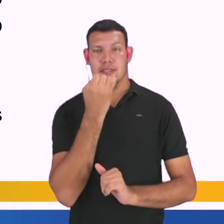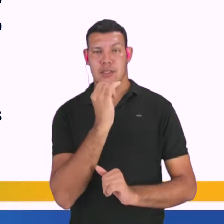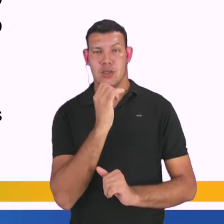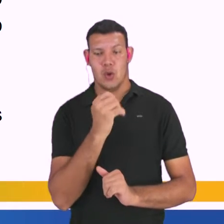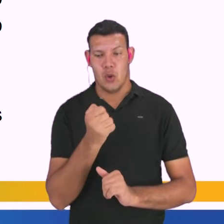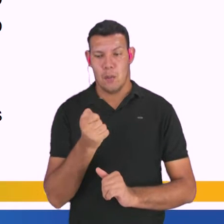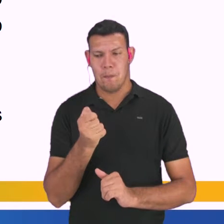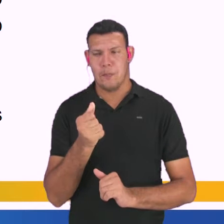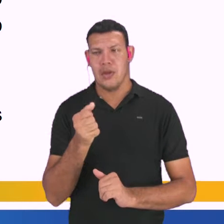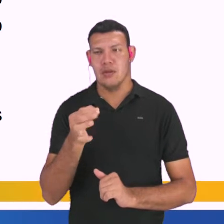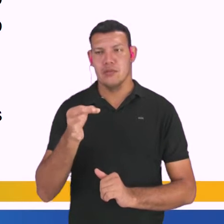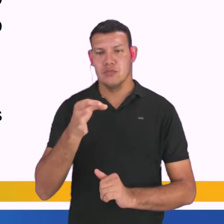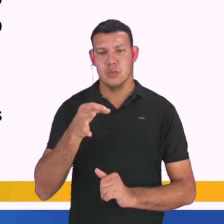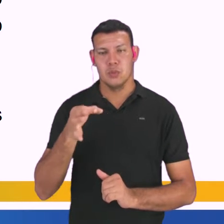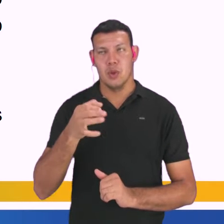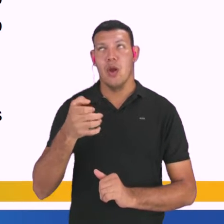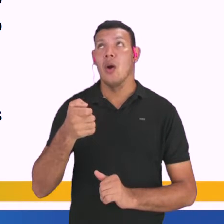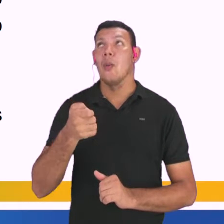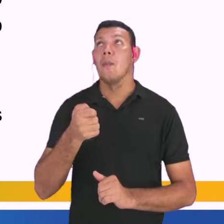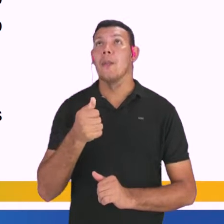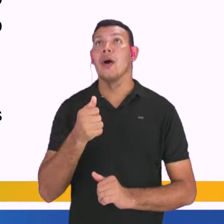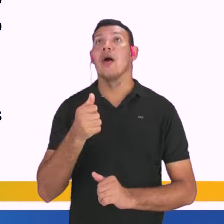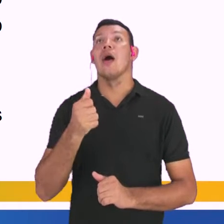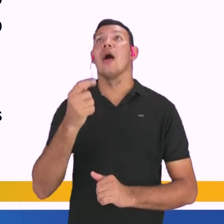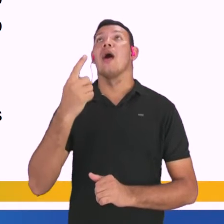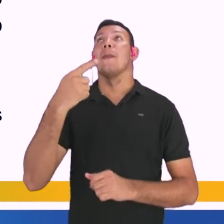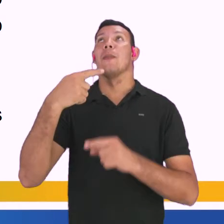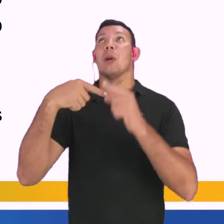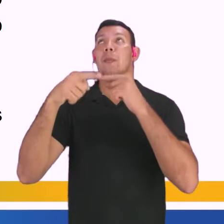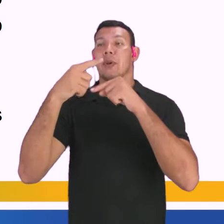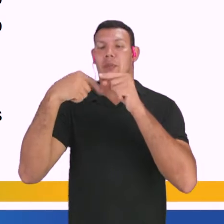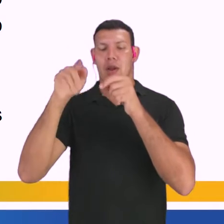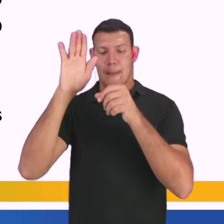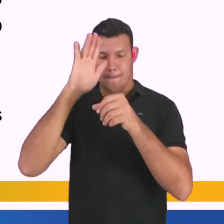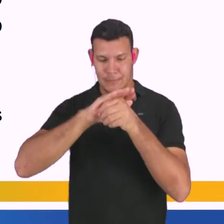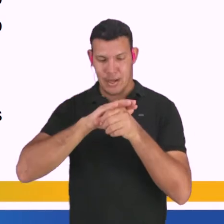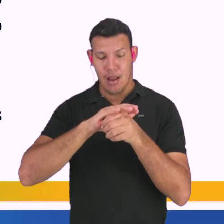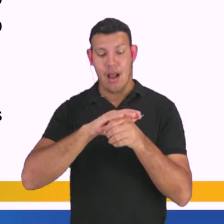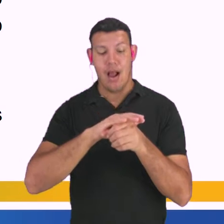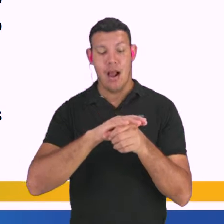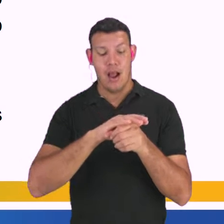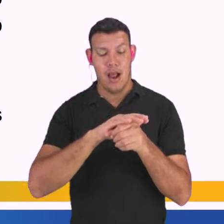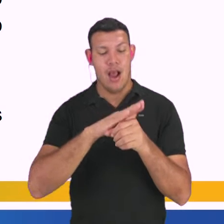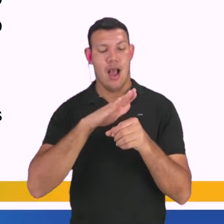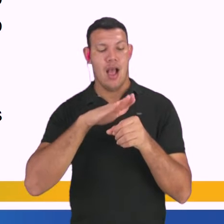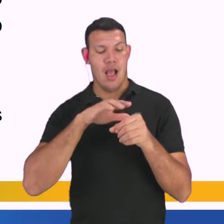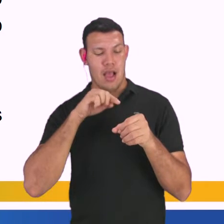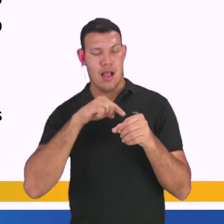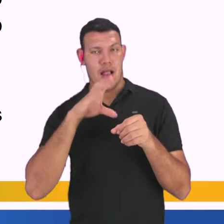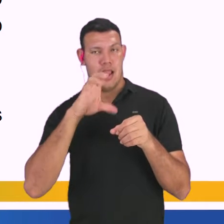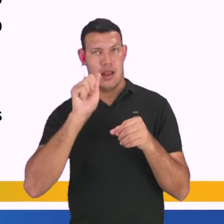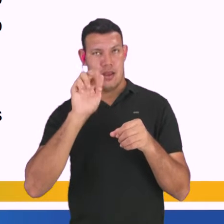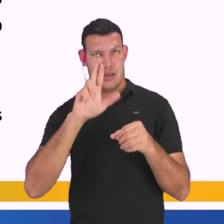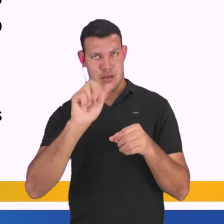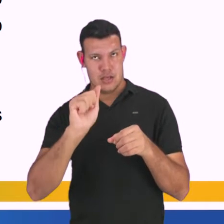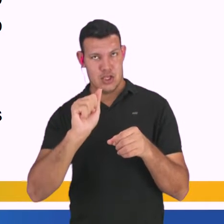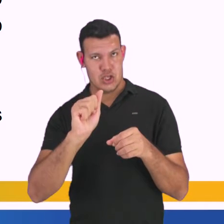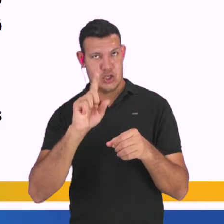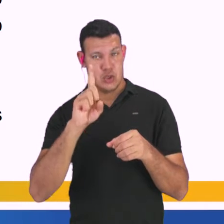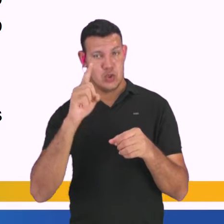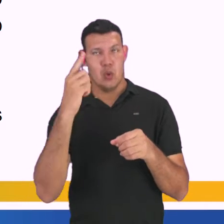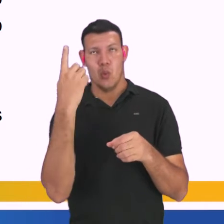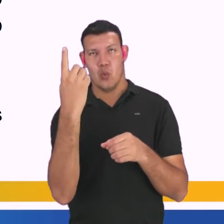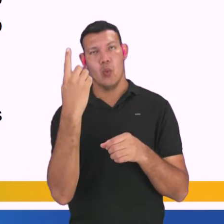cara em um lançamento de uma moeda o evento essa aí cara e possui um elemento